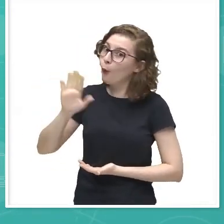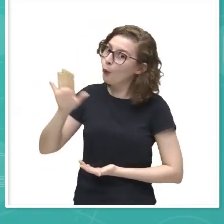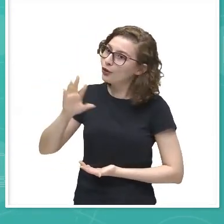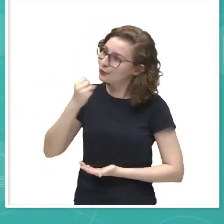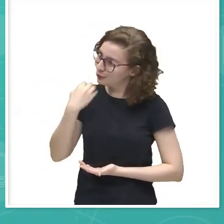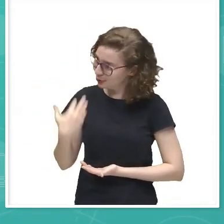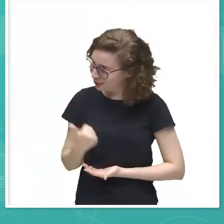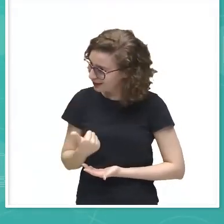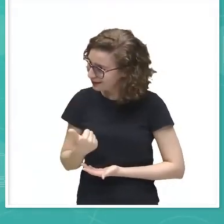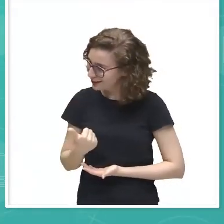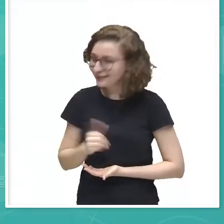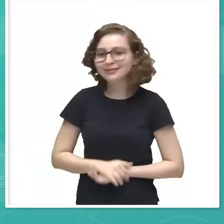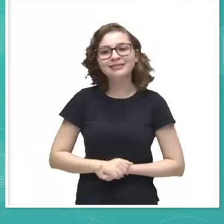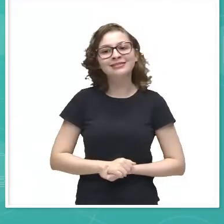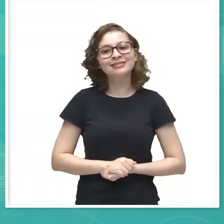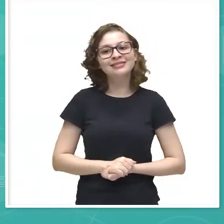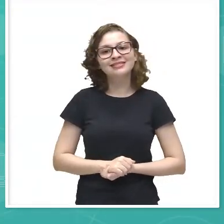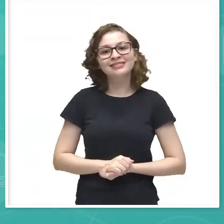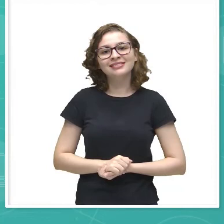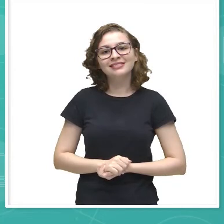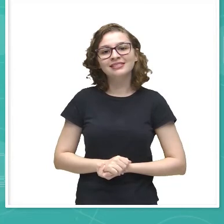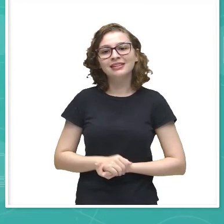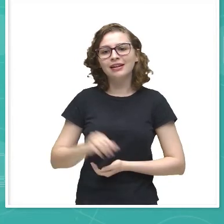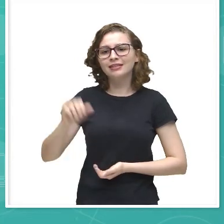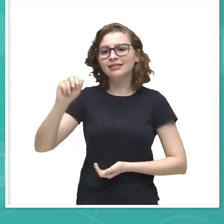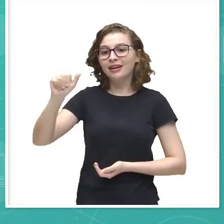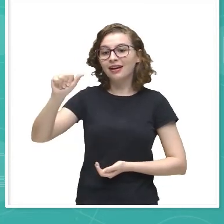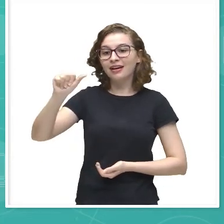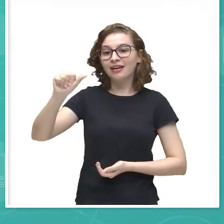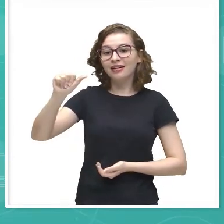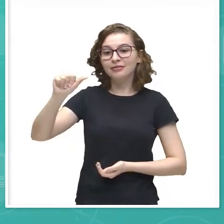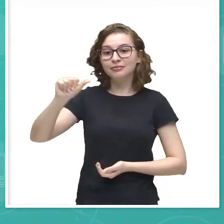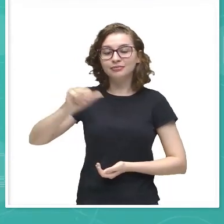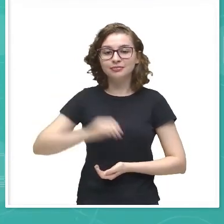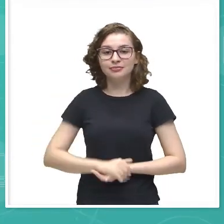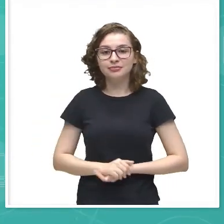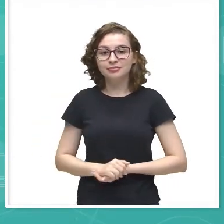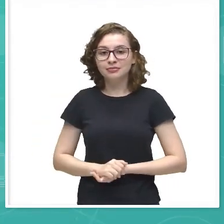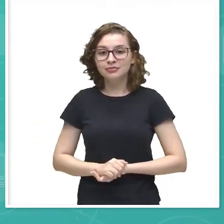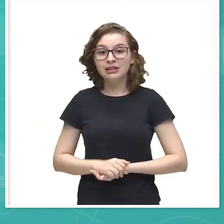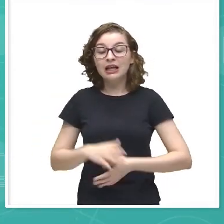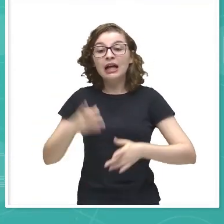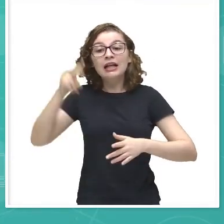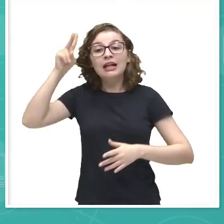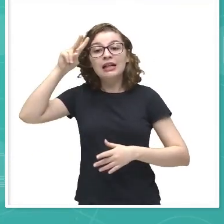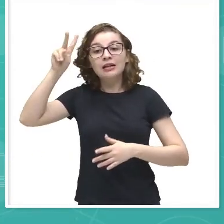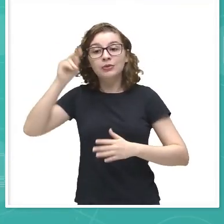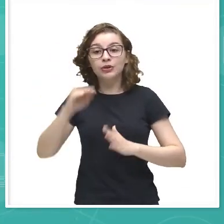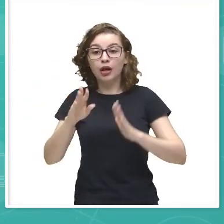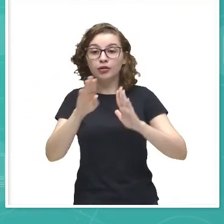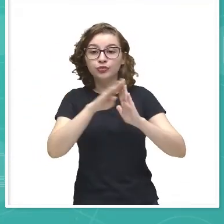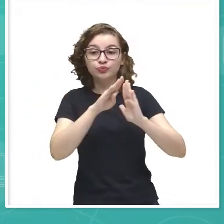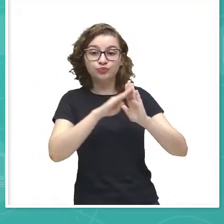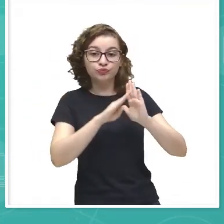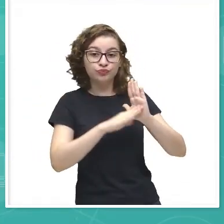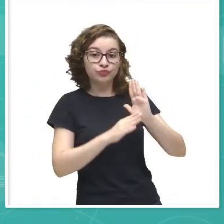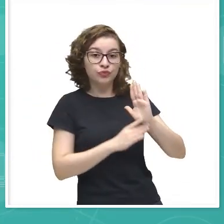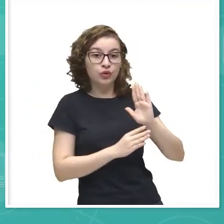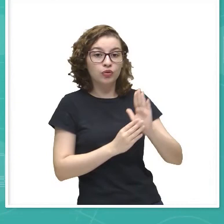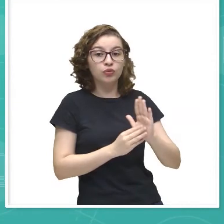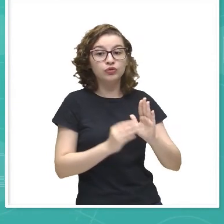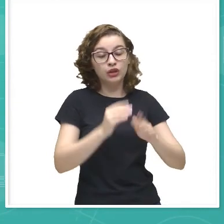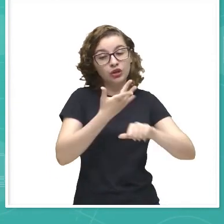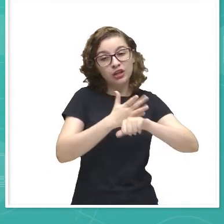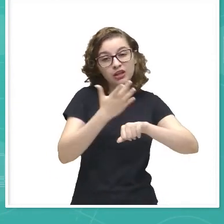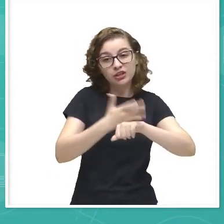querida? Letra A. Gente, olha só, não esqueçam que o conteúdo das aulas, essas atividades, elas